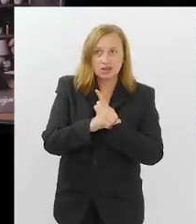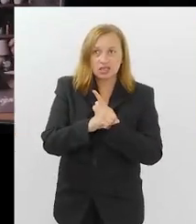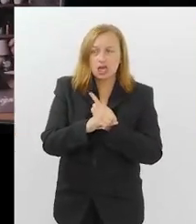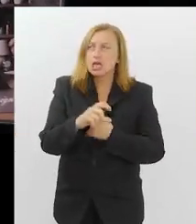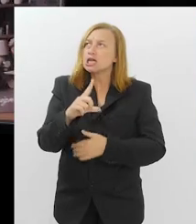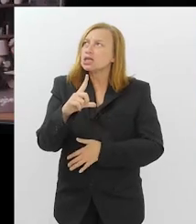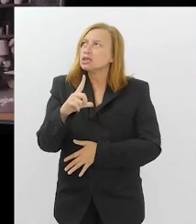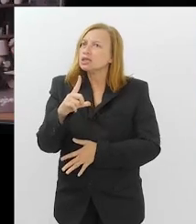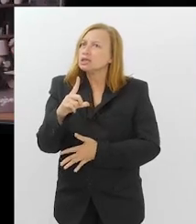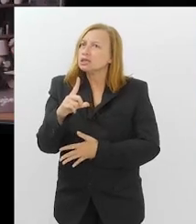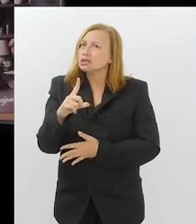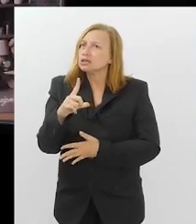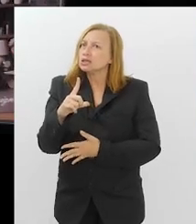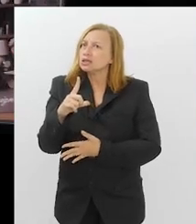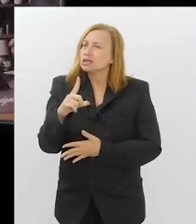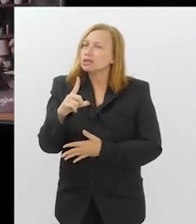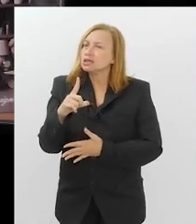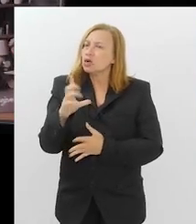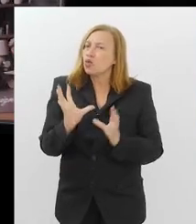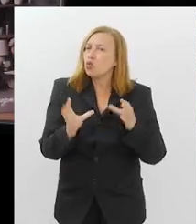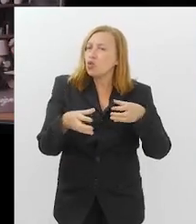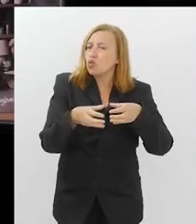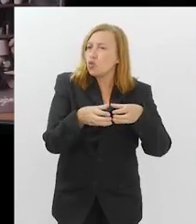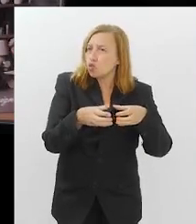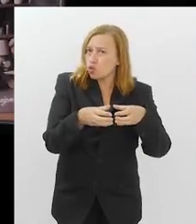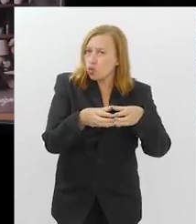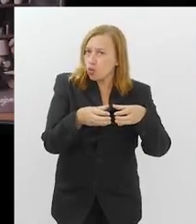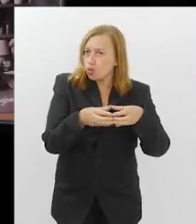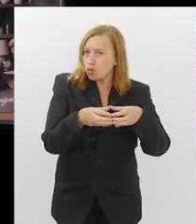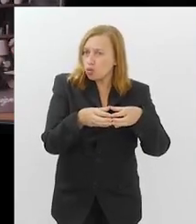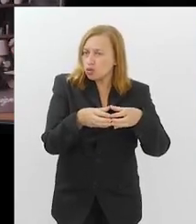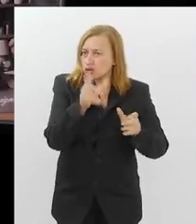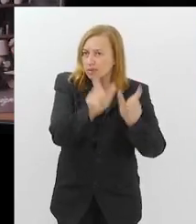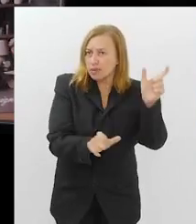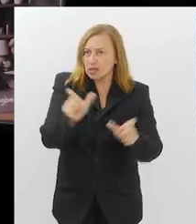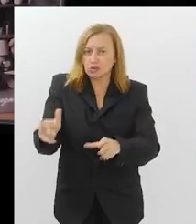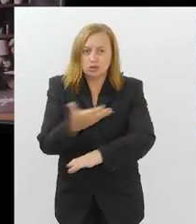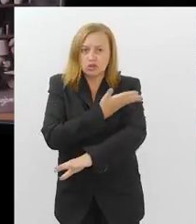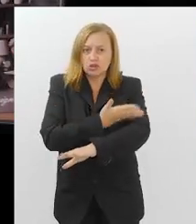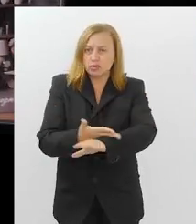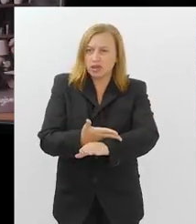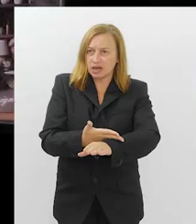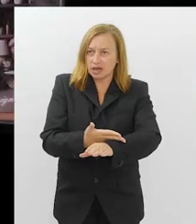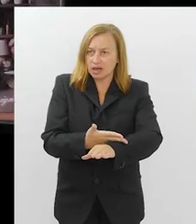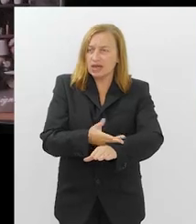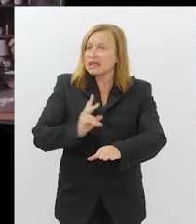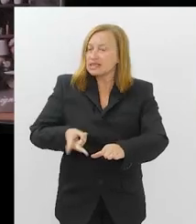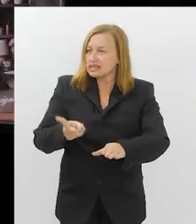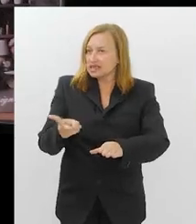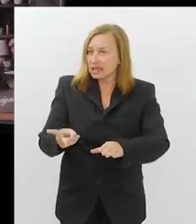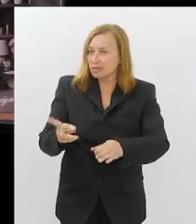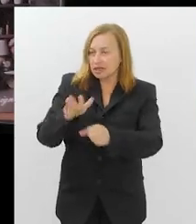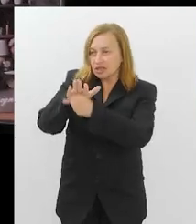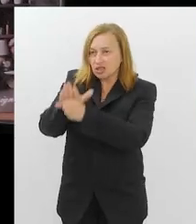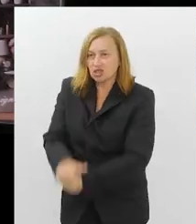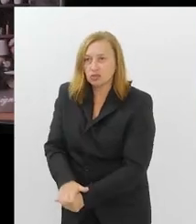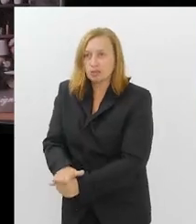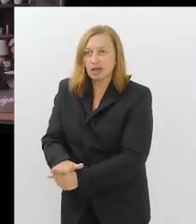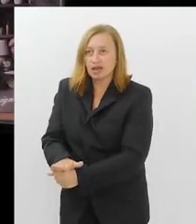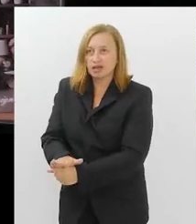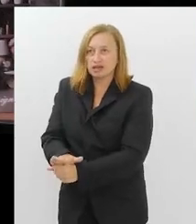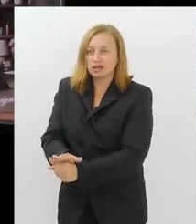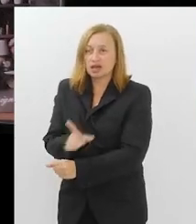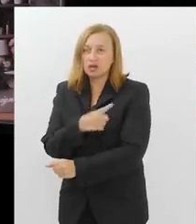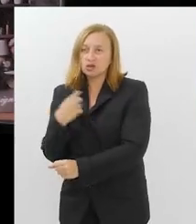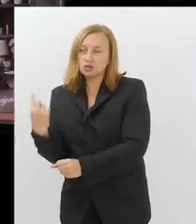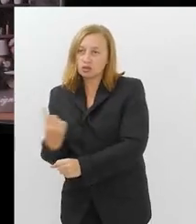nós temos, a branquitude tem, se sente no dever de nos colocar sempre num papel